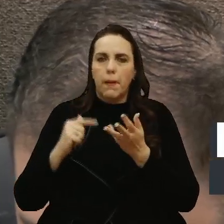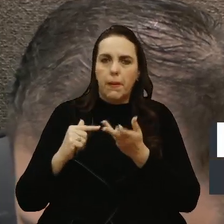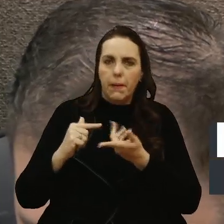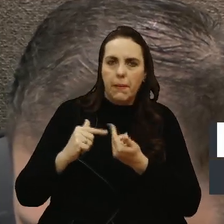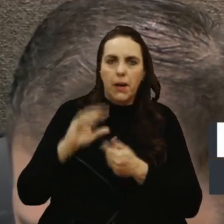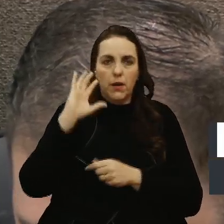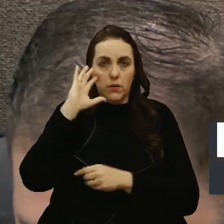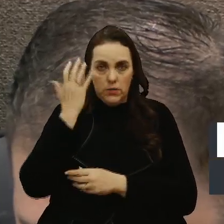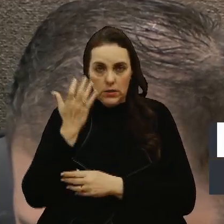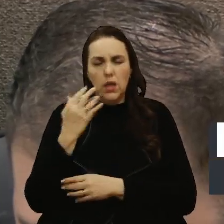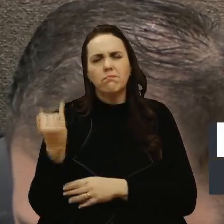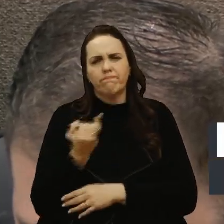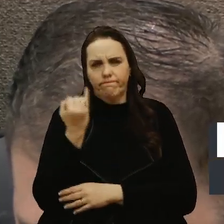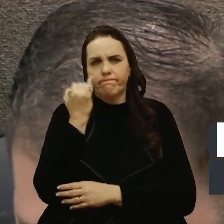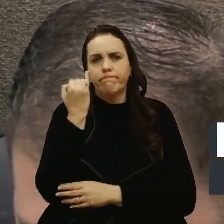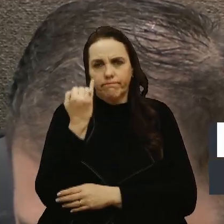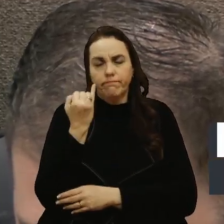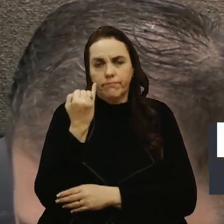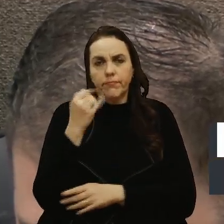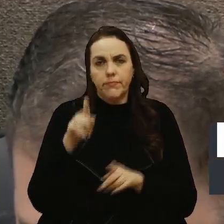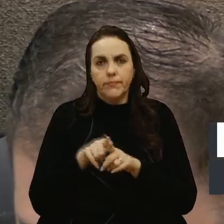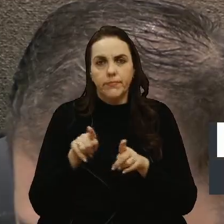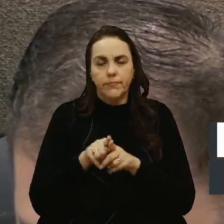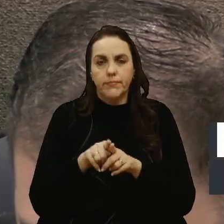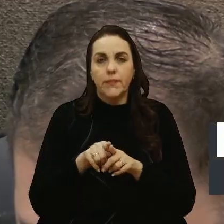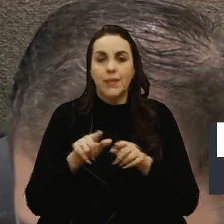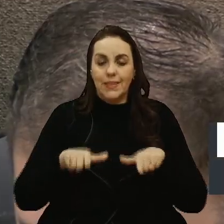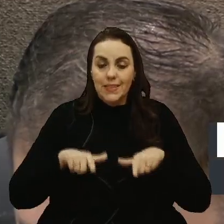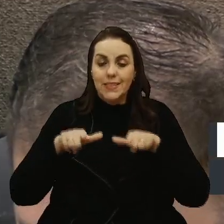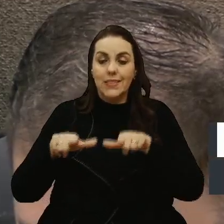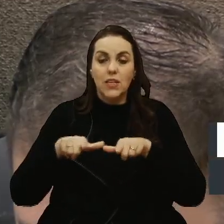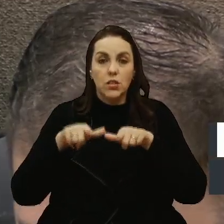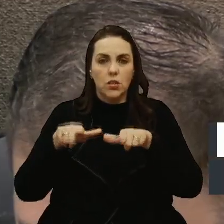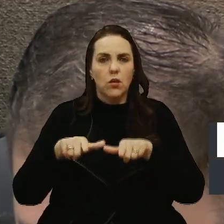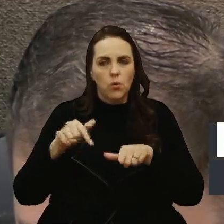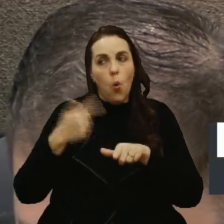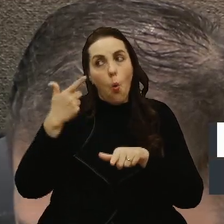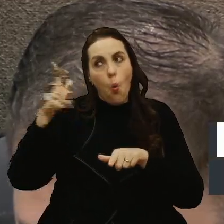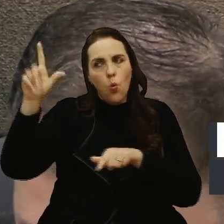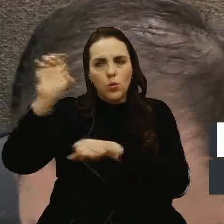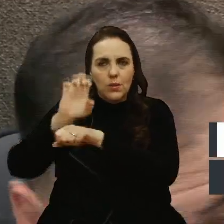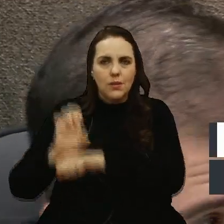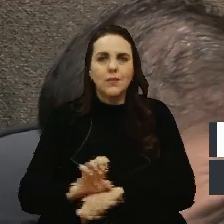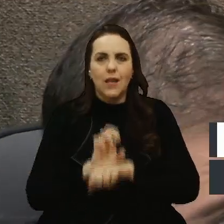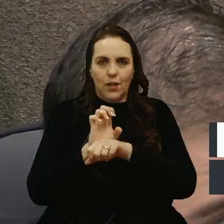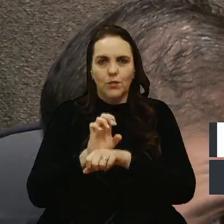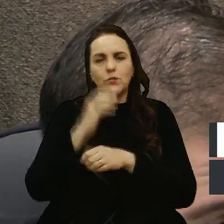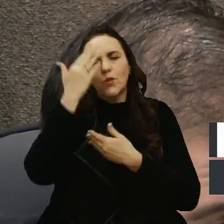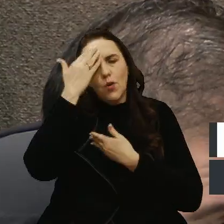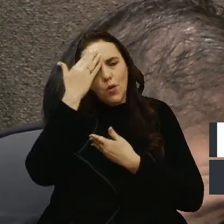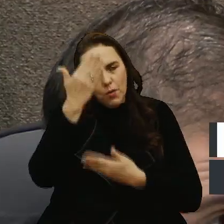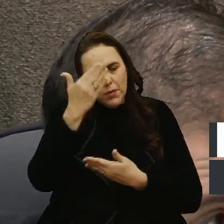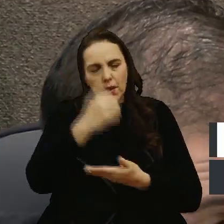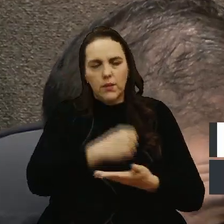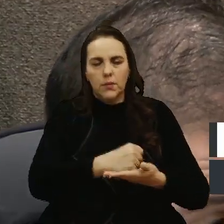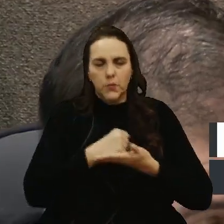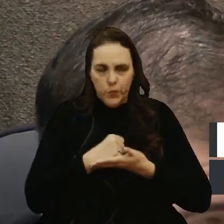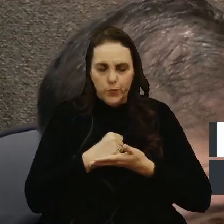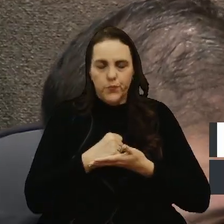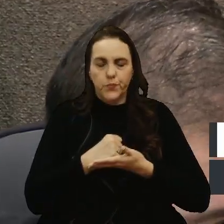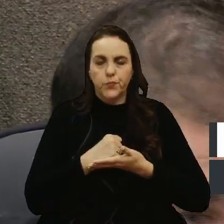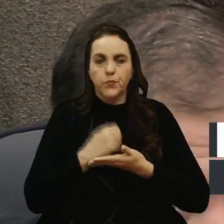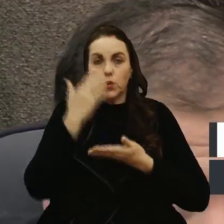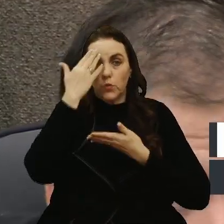importante, principalmente a questão das certidões dos outros estados. Então, obrigado pelo apoio, né,